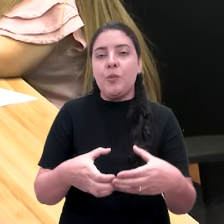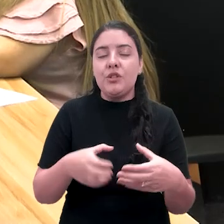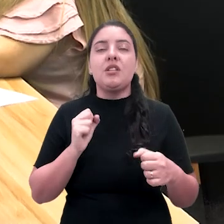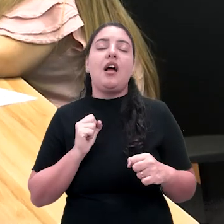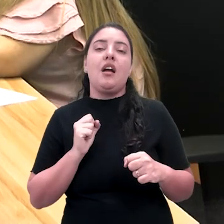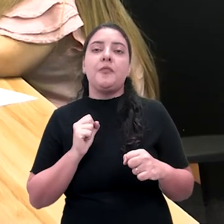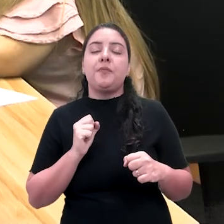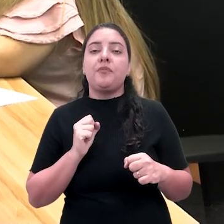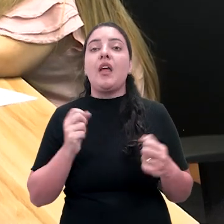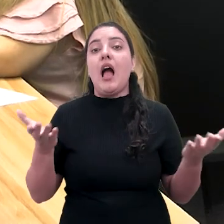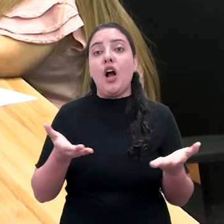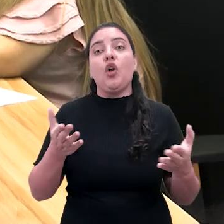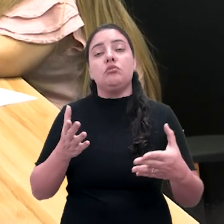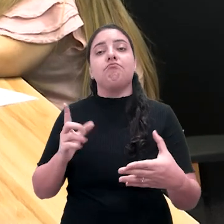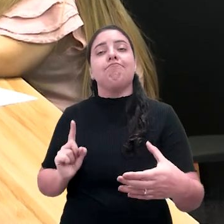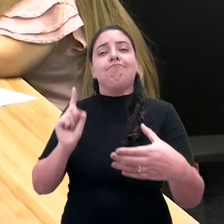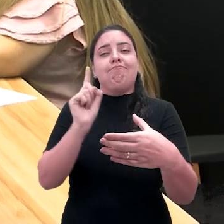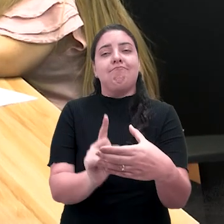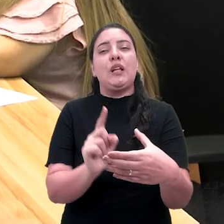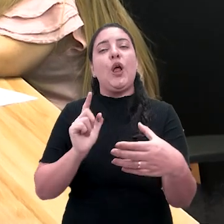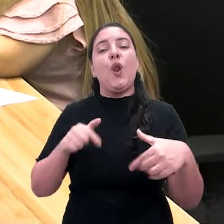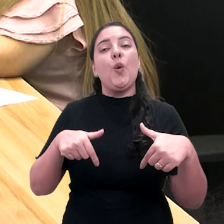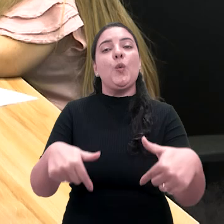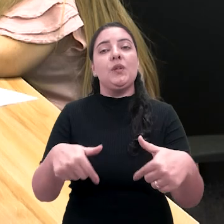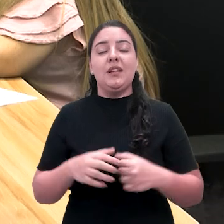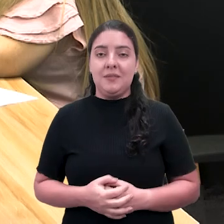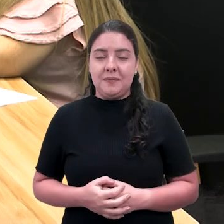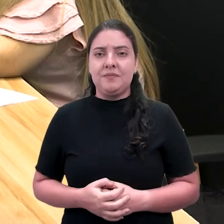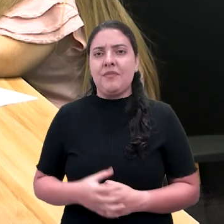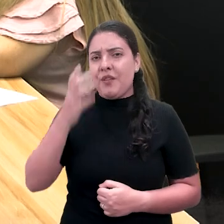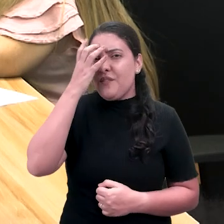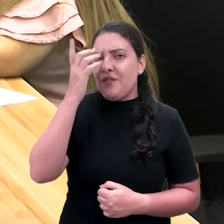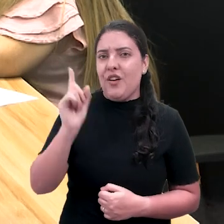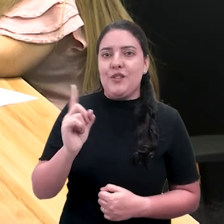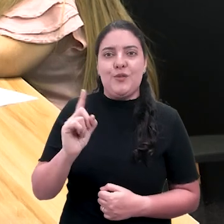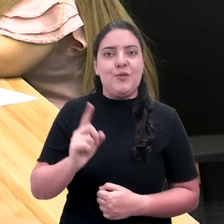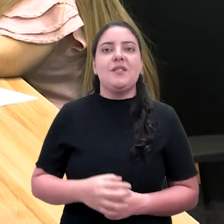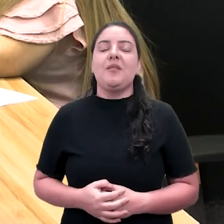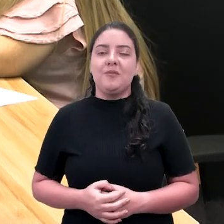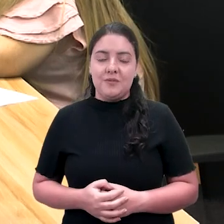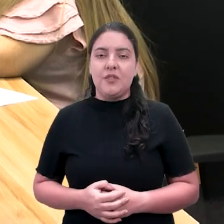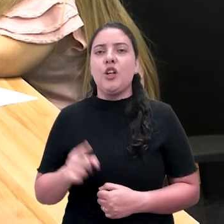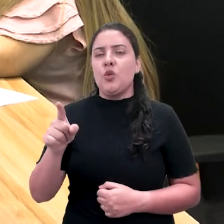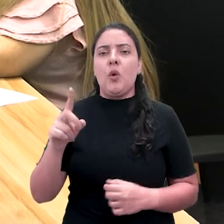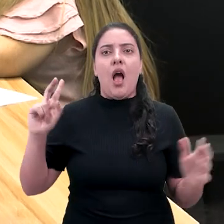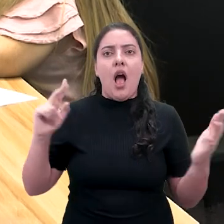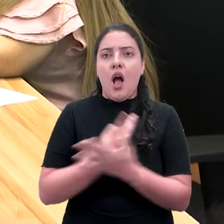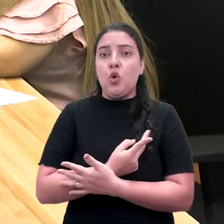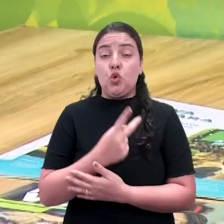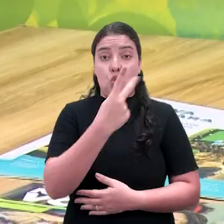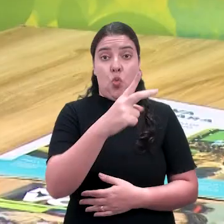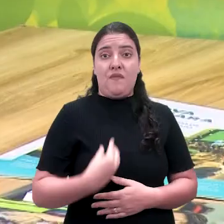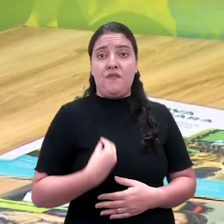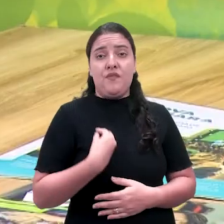sabe? Você agora faz parte dessa luta. E assim, não foi fácil. Não é fácil. Você, de repente, tem uma vida